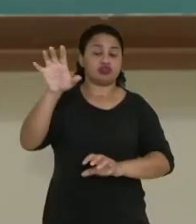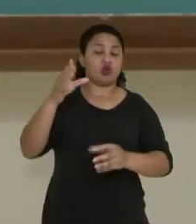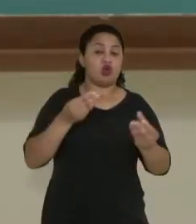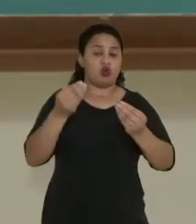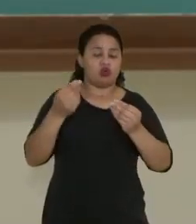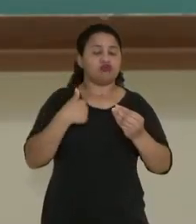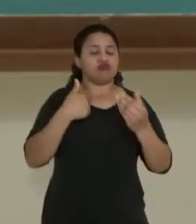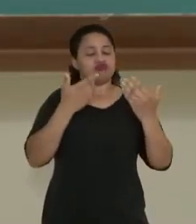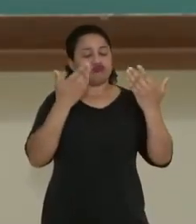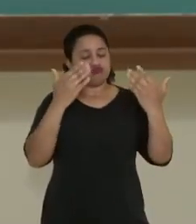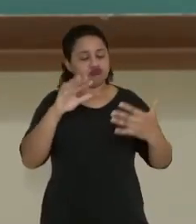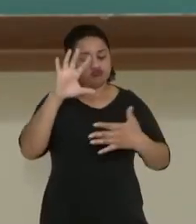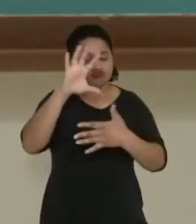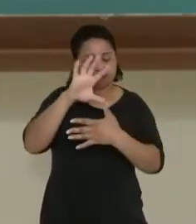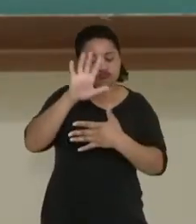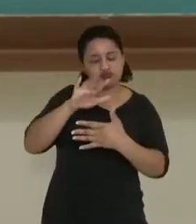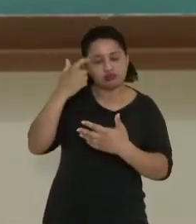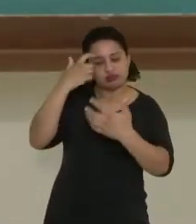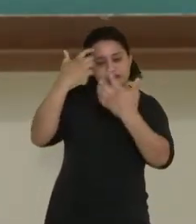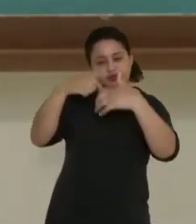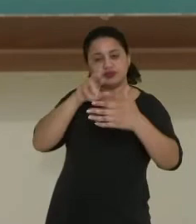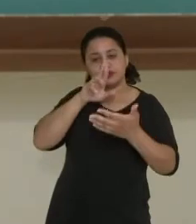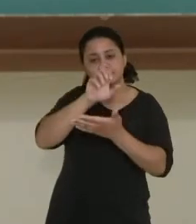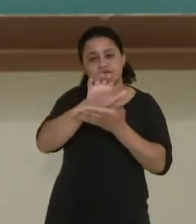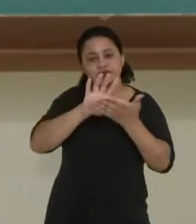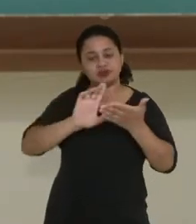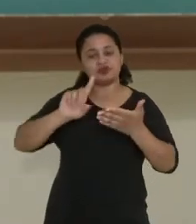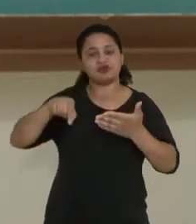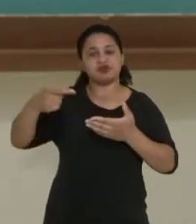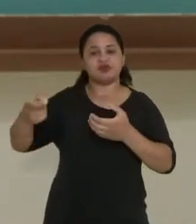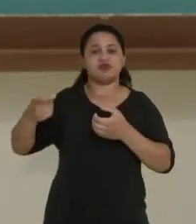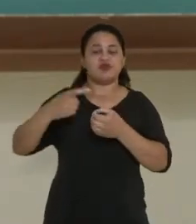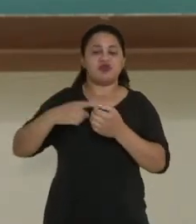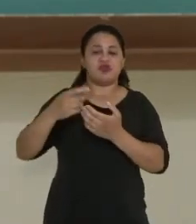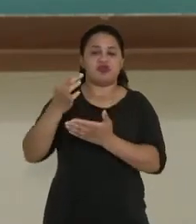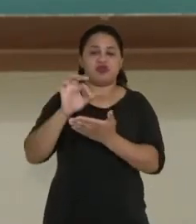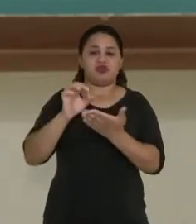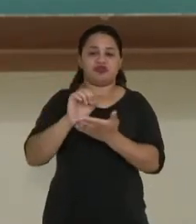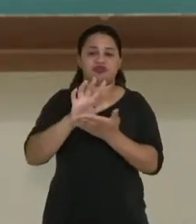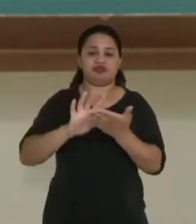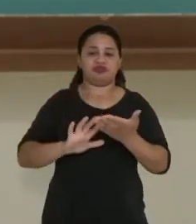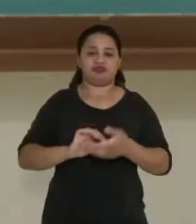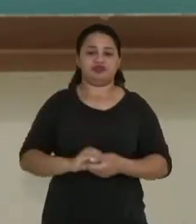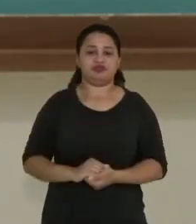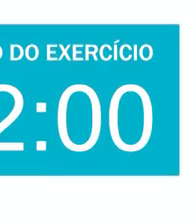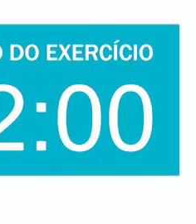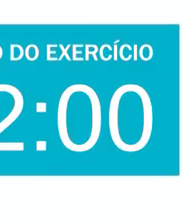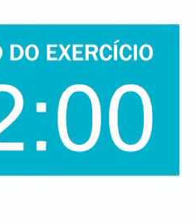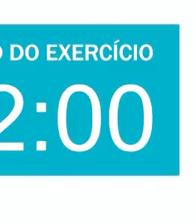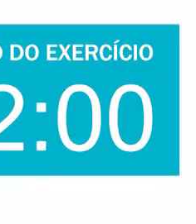Então, analisem o mapa, reflitam ali, escrevam a resposta e em seguida nós voltamos com a correção.